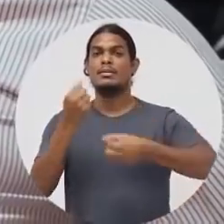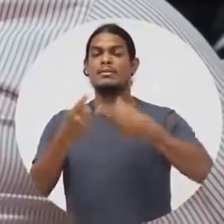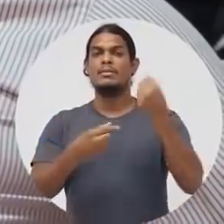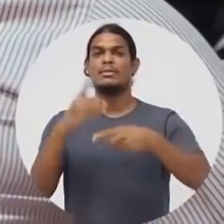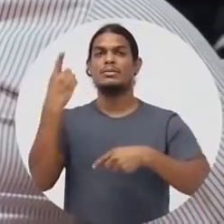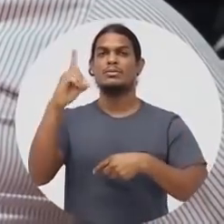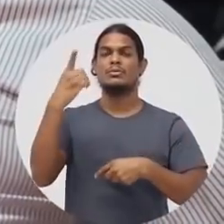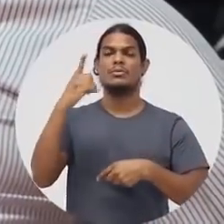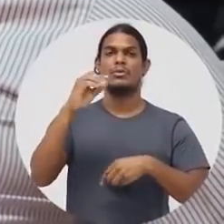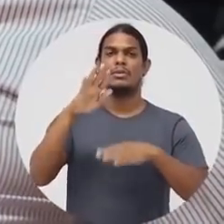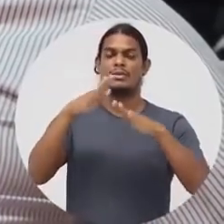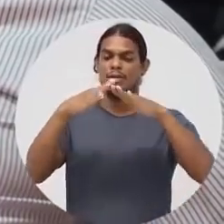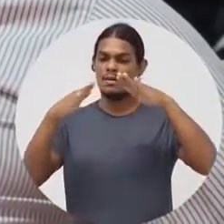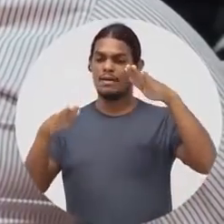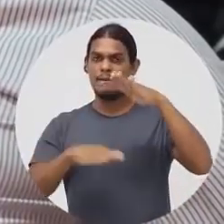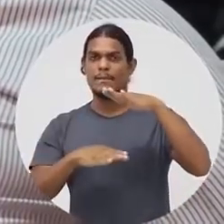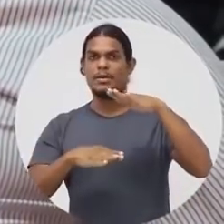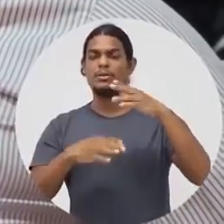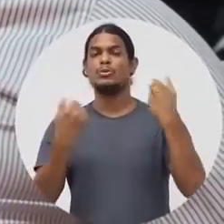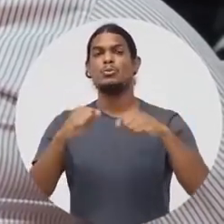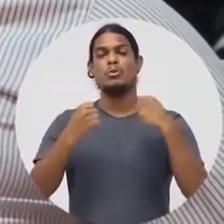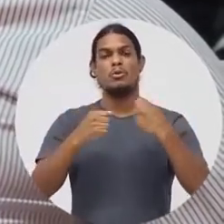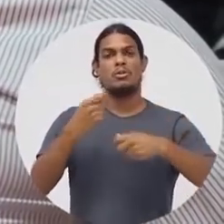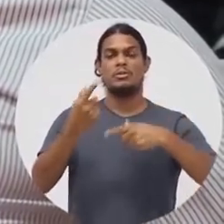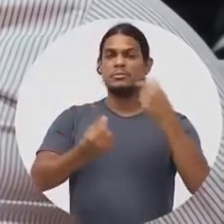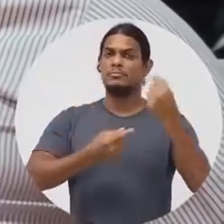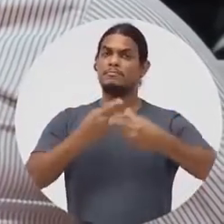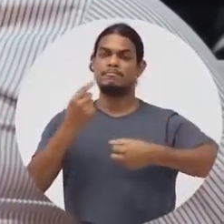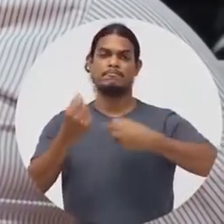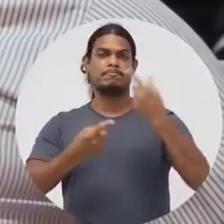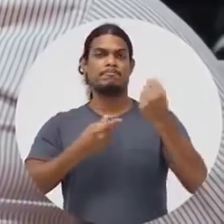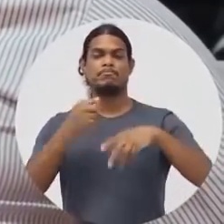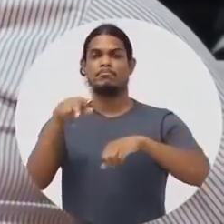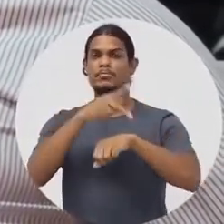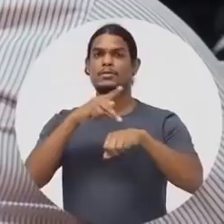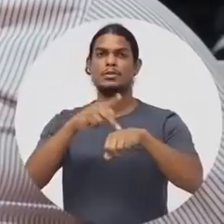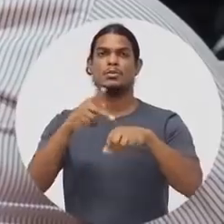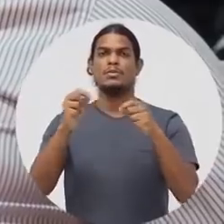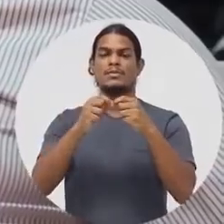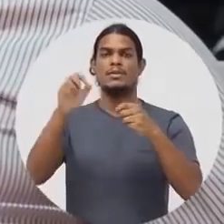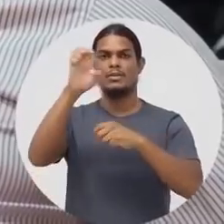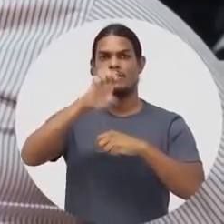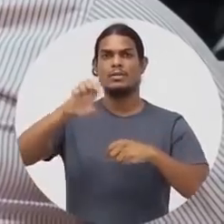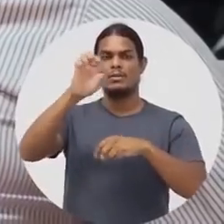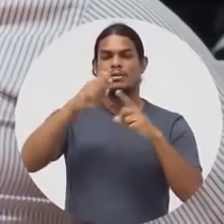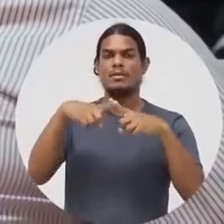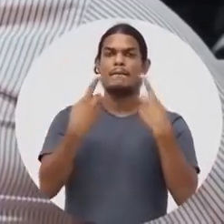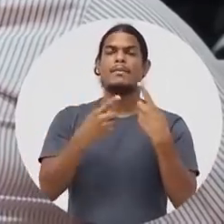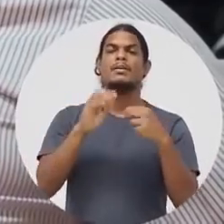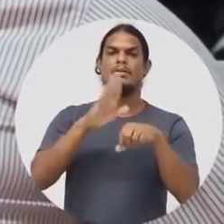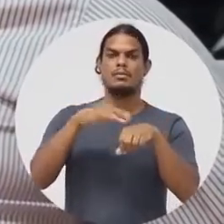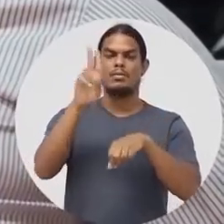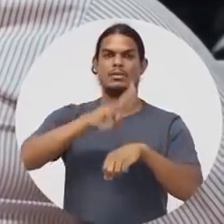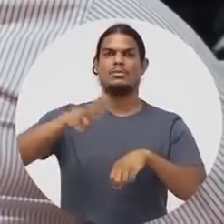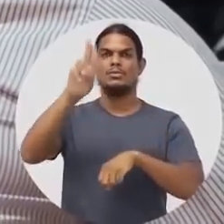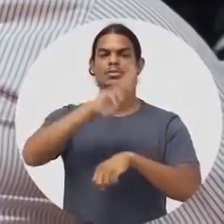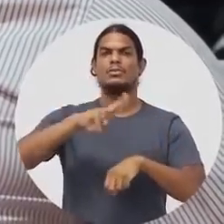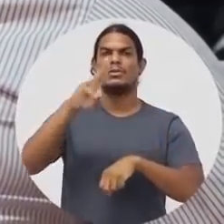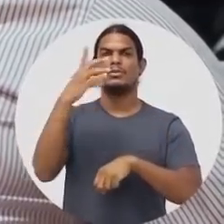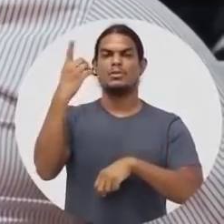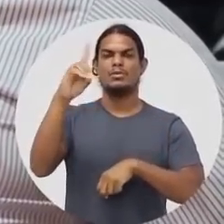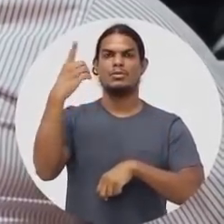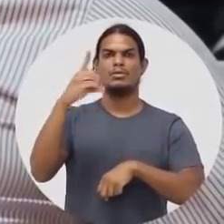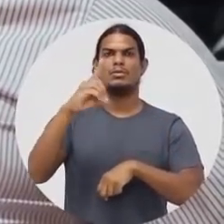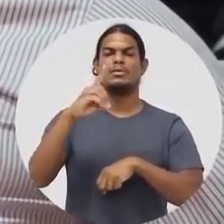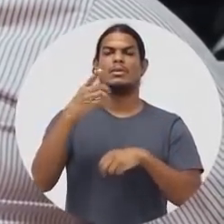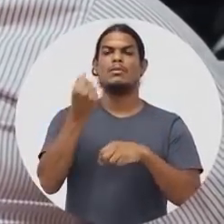dólar, poderá em alguns países ser feito em euro, tá certo? Mas normalmente em dólar. O dólar é a moeda oficial para